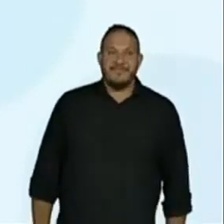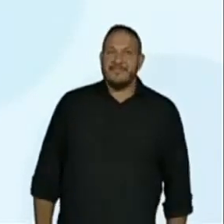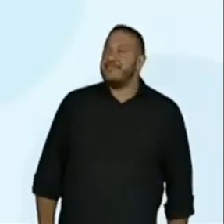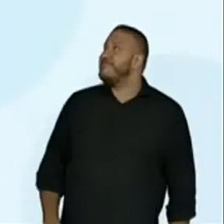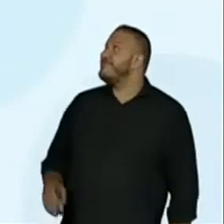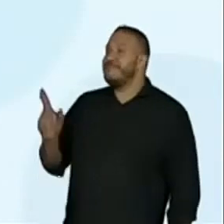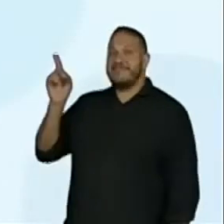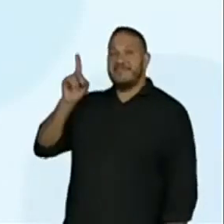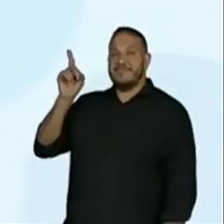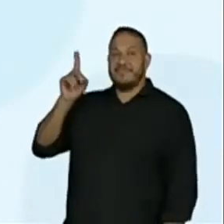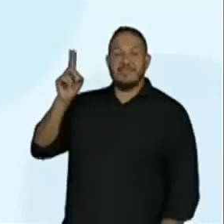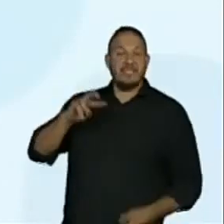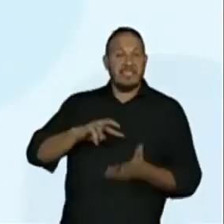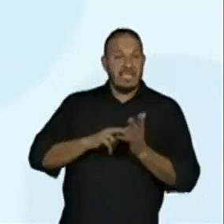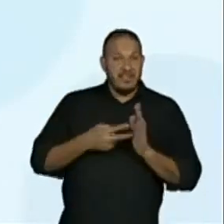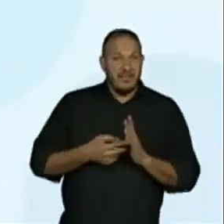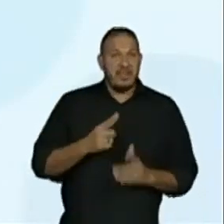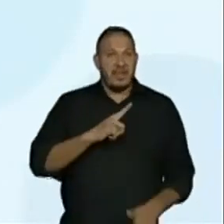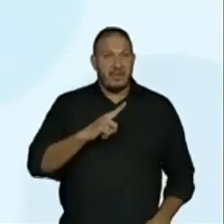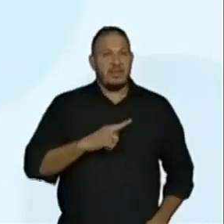Isso quer dizer que eu tenho